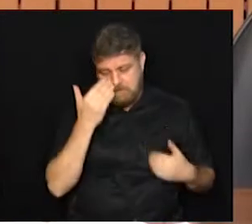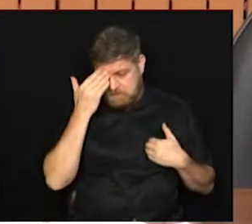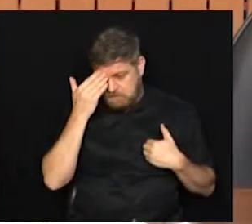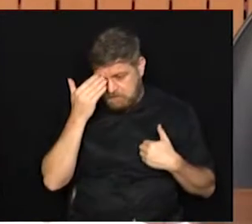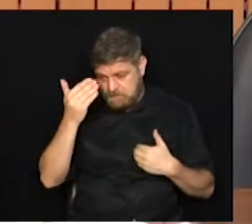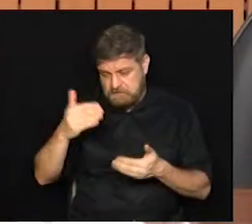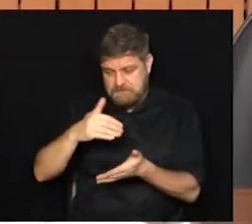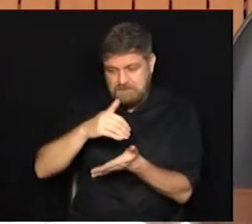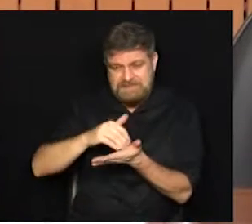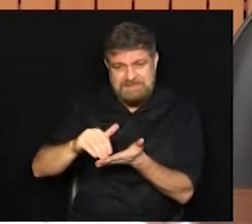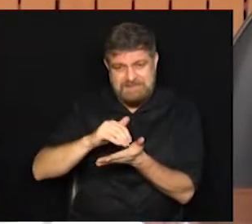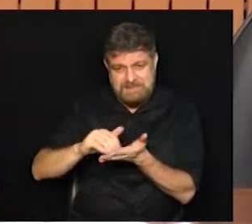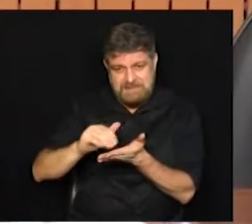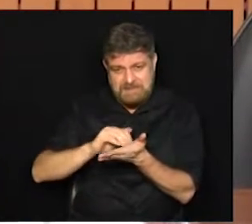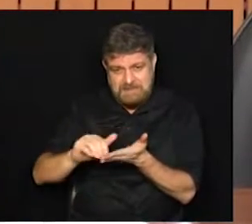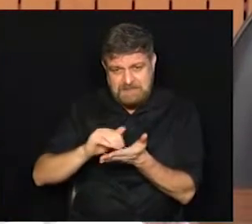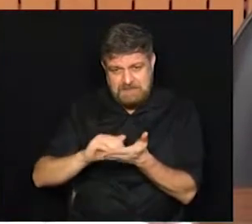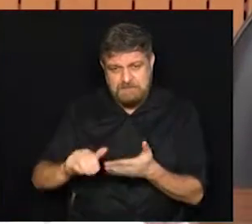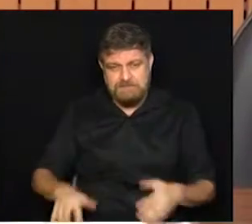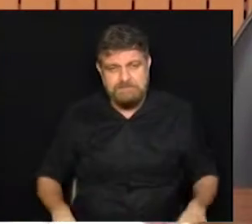secretário